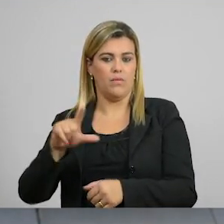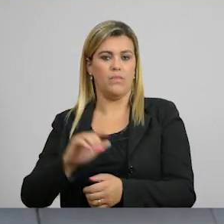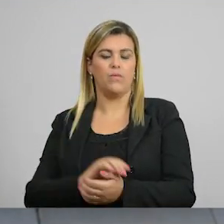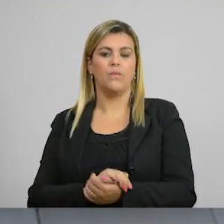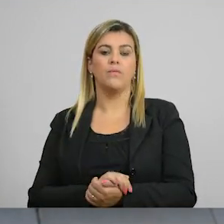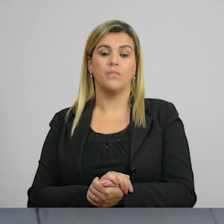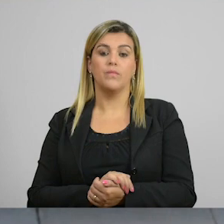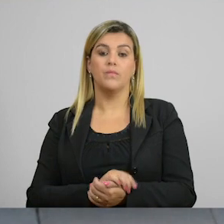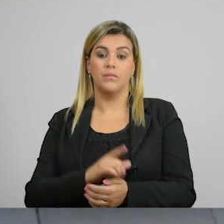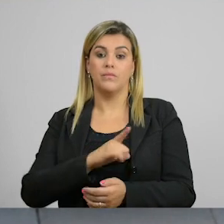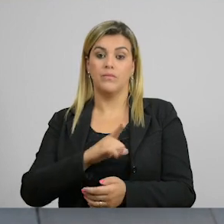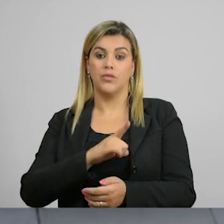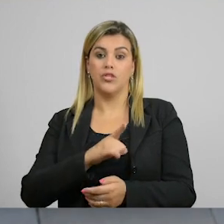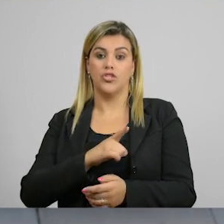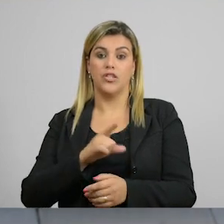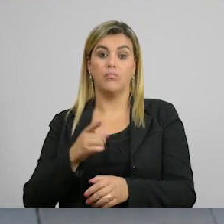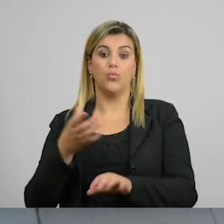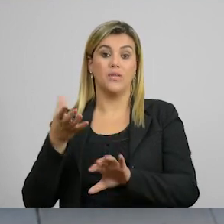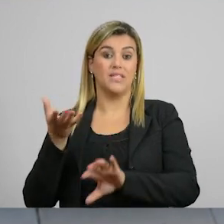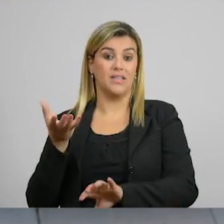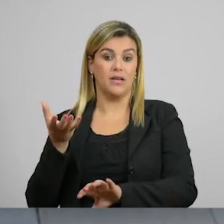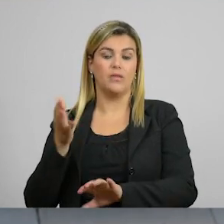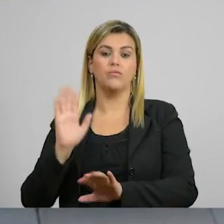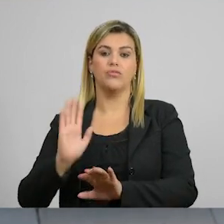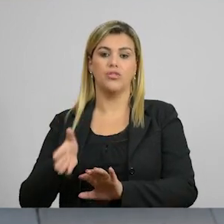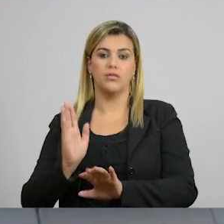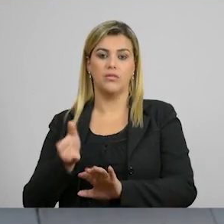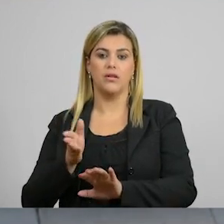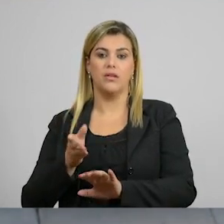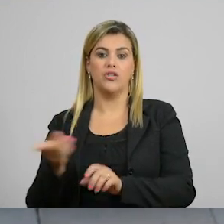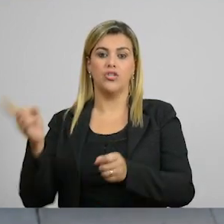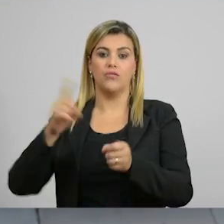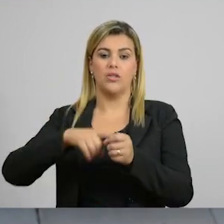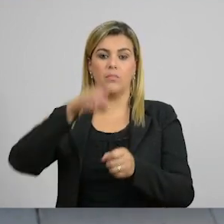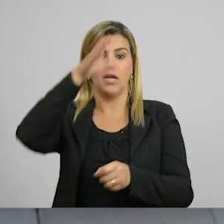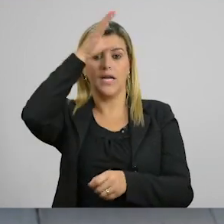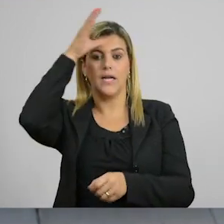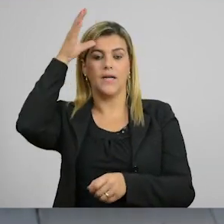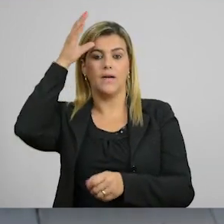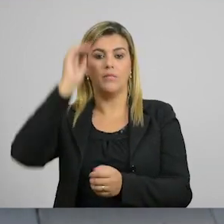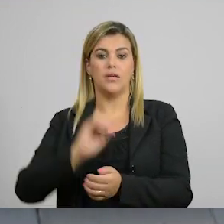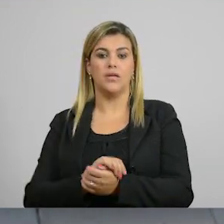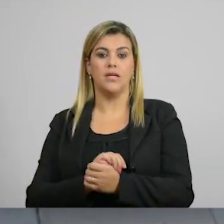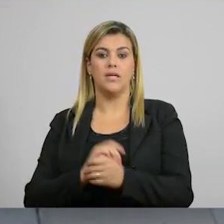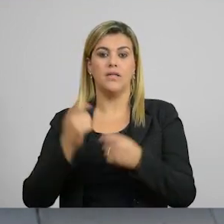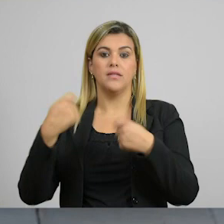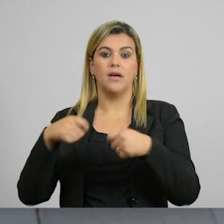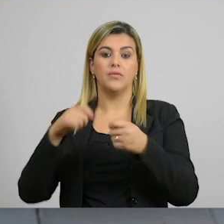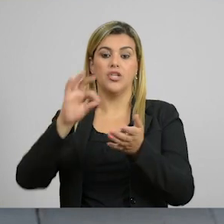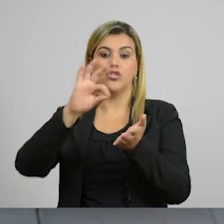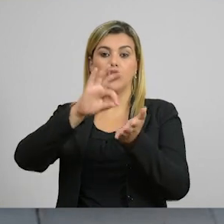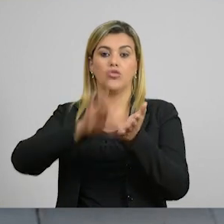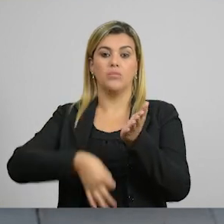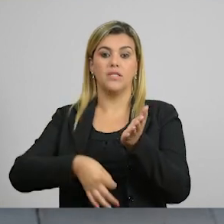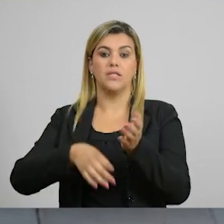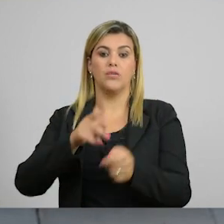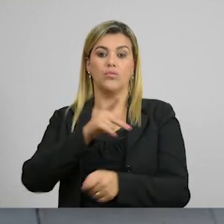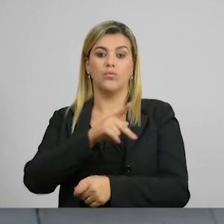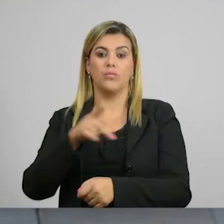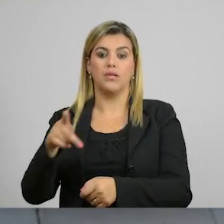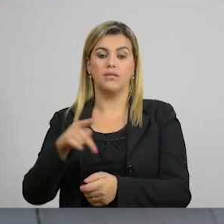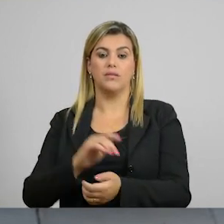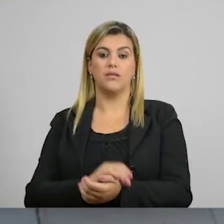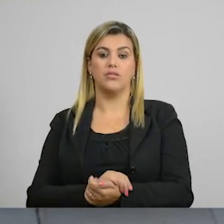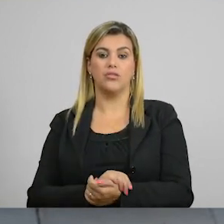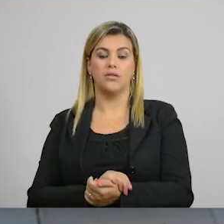Federais, para a Câmara Federal, e já tinha ido para o Senado, já tinha voltado para a Câmara, estava precisando só da assinatura